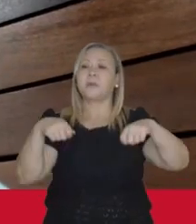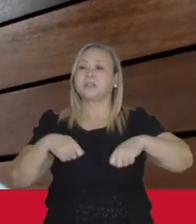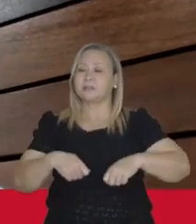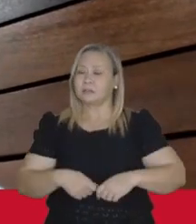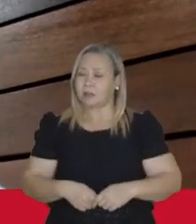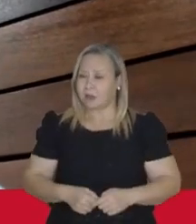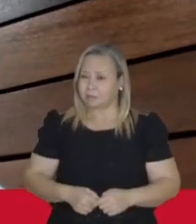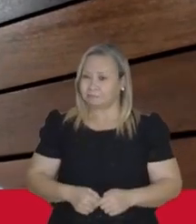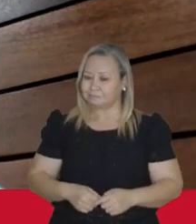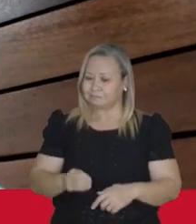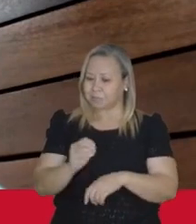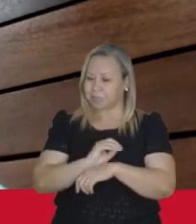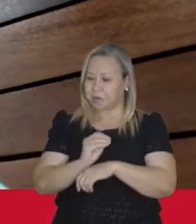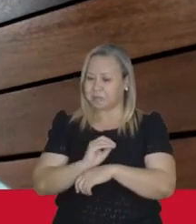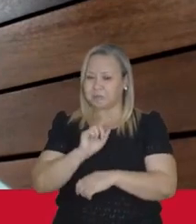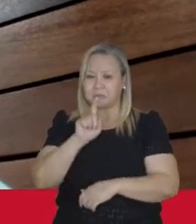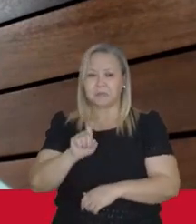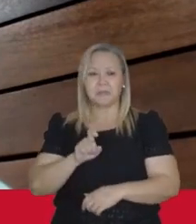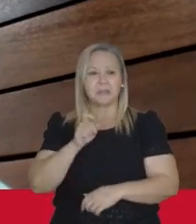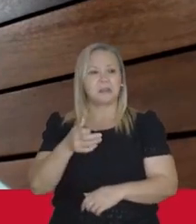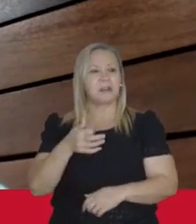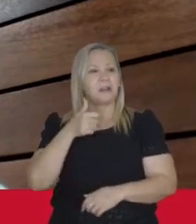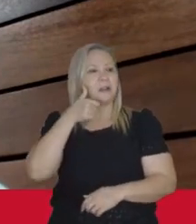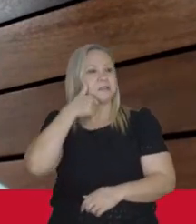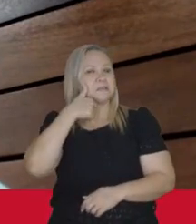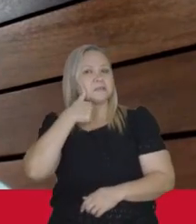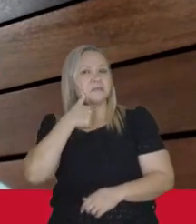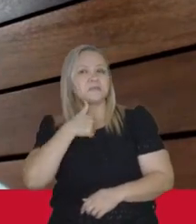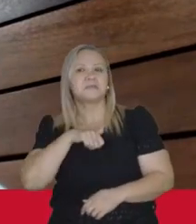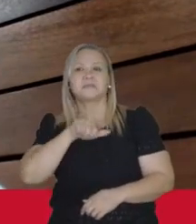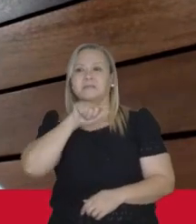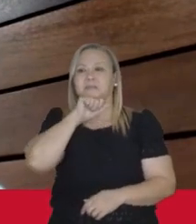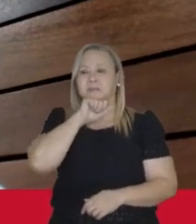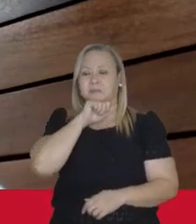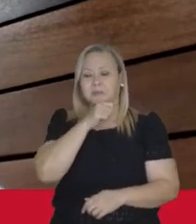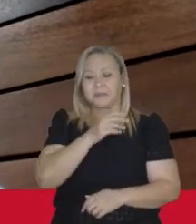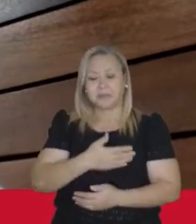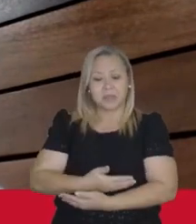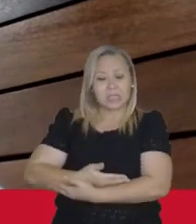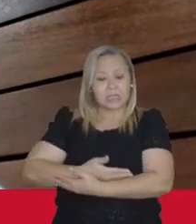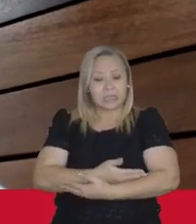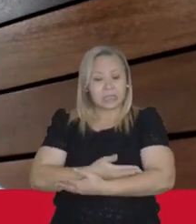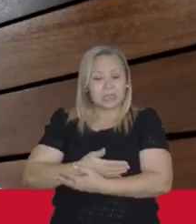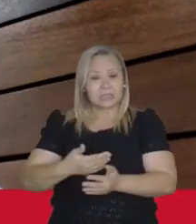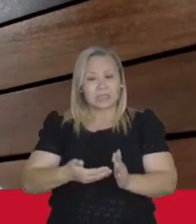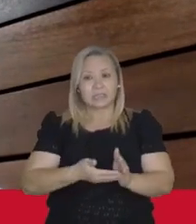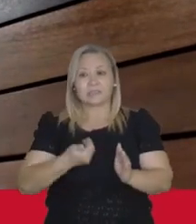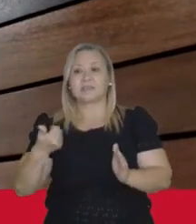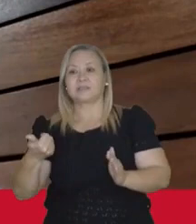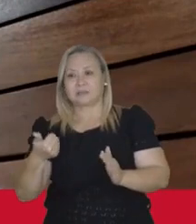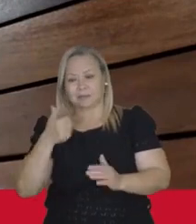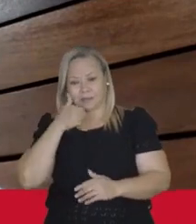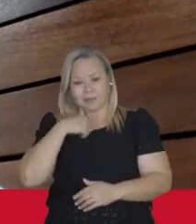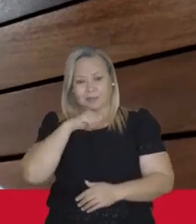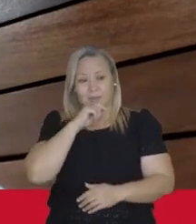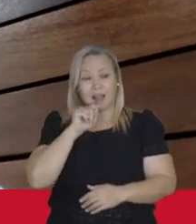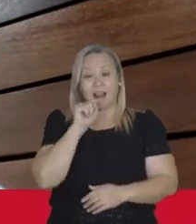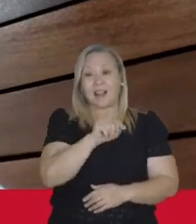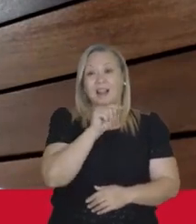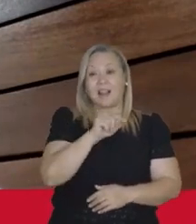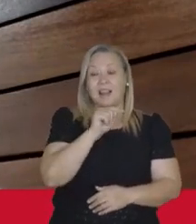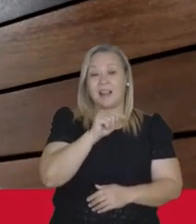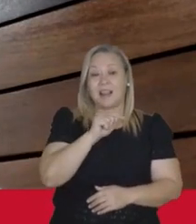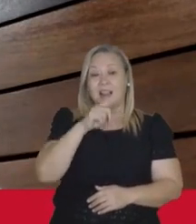capacidade de ser mãe. E essa criança é retirada dela, lá na maternidade.